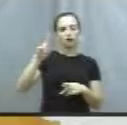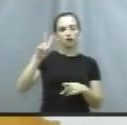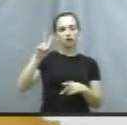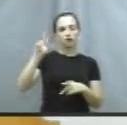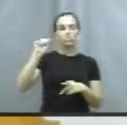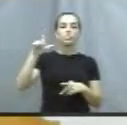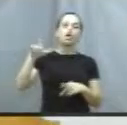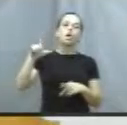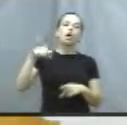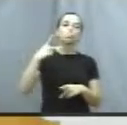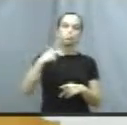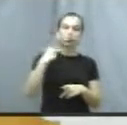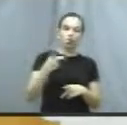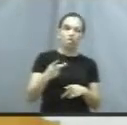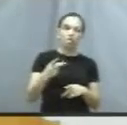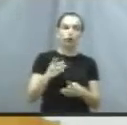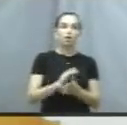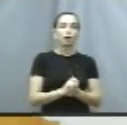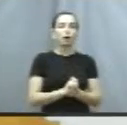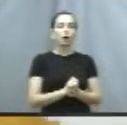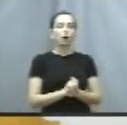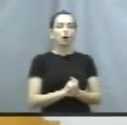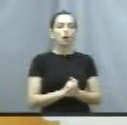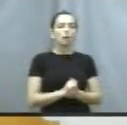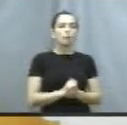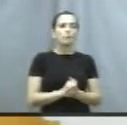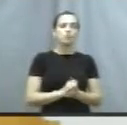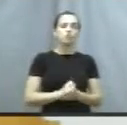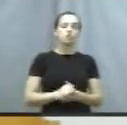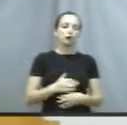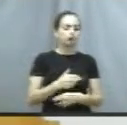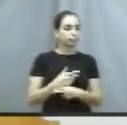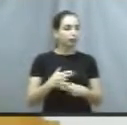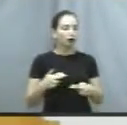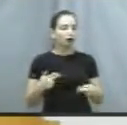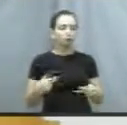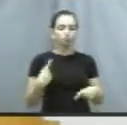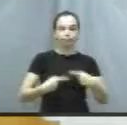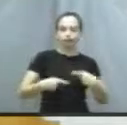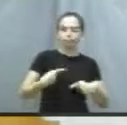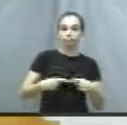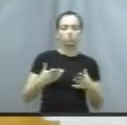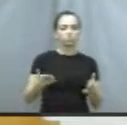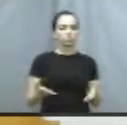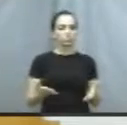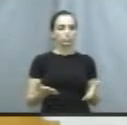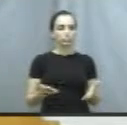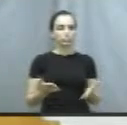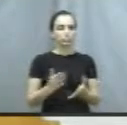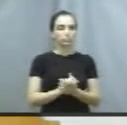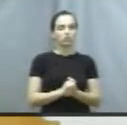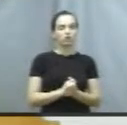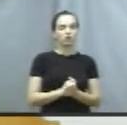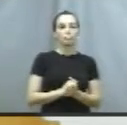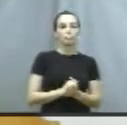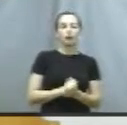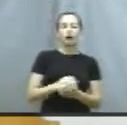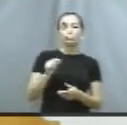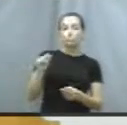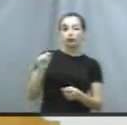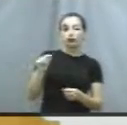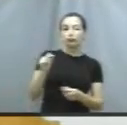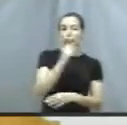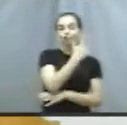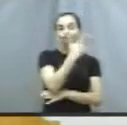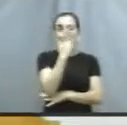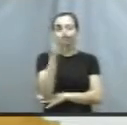porque na verdade, mais desinforma a população do que fazer o debate. Mas dizer que ali, a situação daquela praça, eu acho que ela é